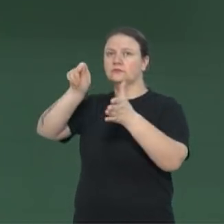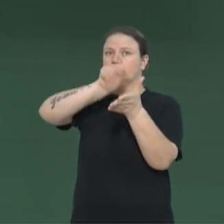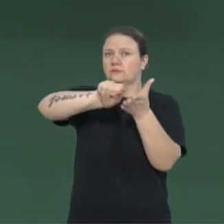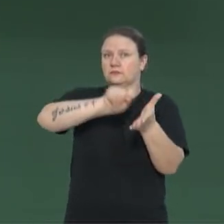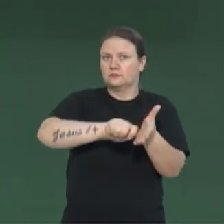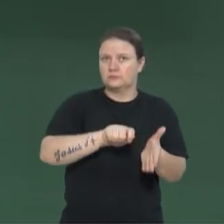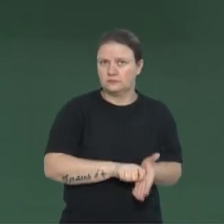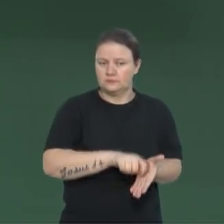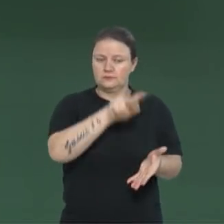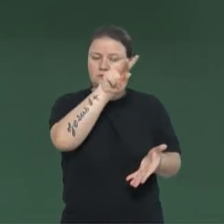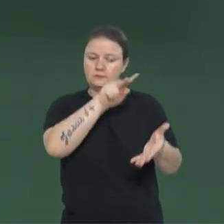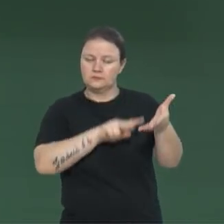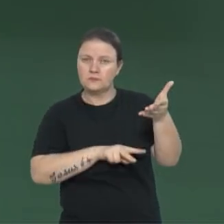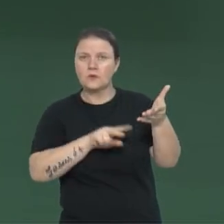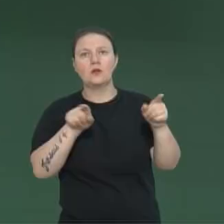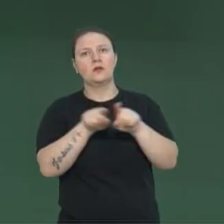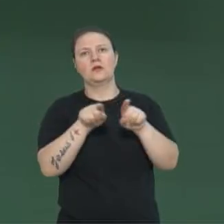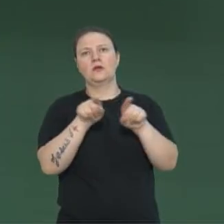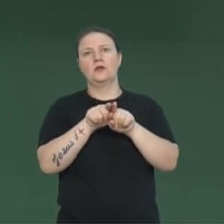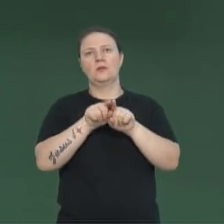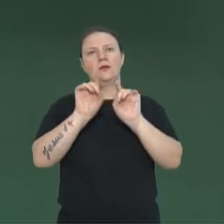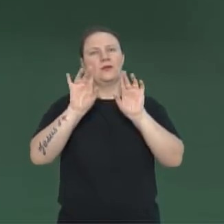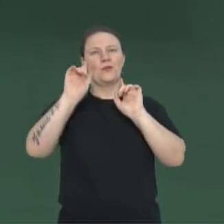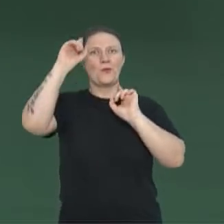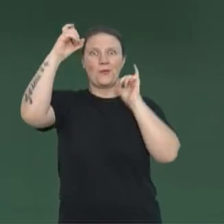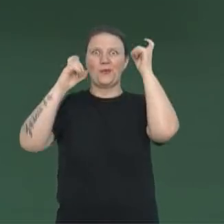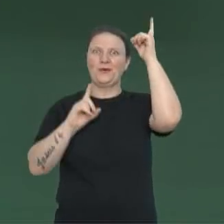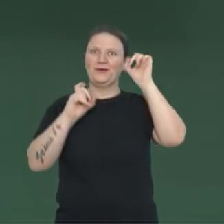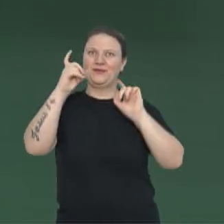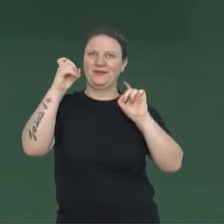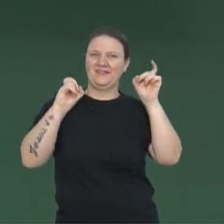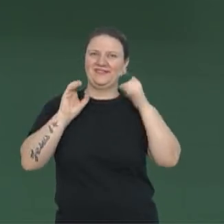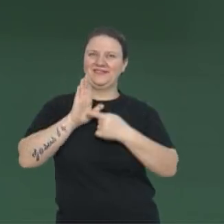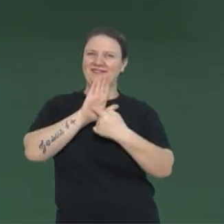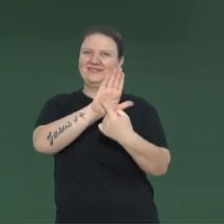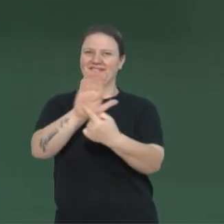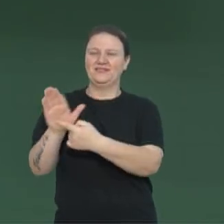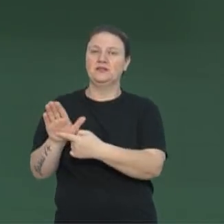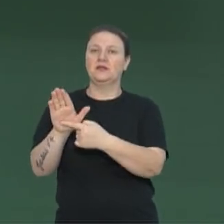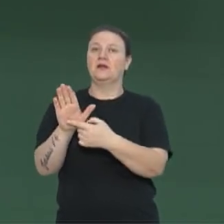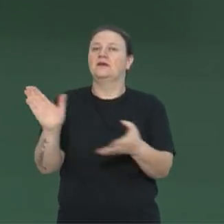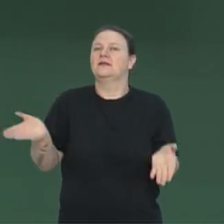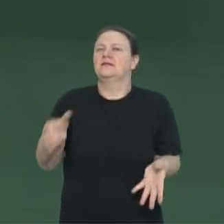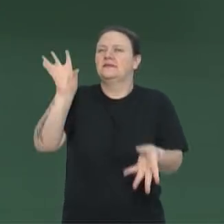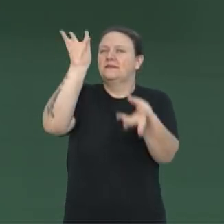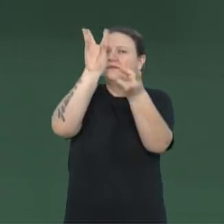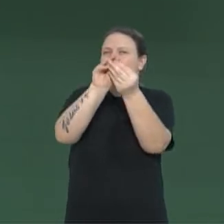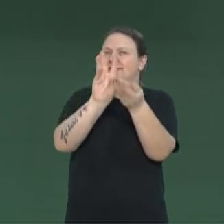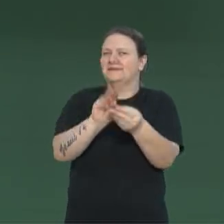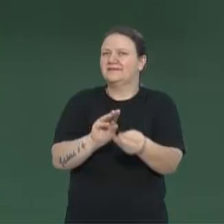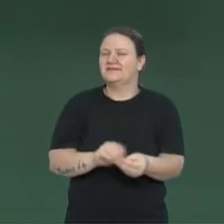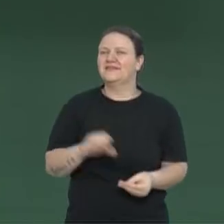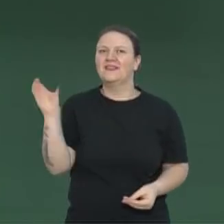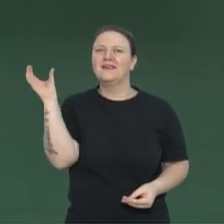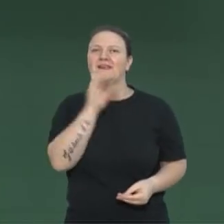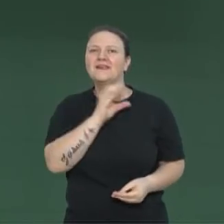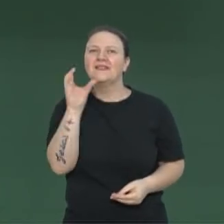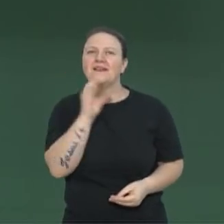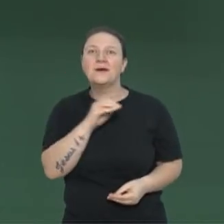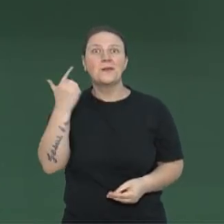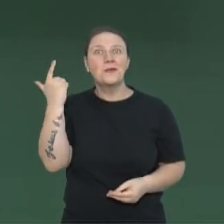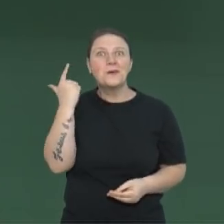não verbal. Tranquilo? Eu acho que para essa revisão aí, essa revisãozinha rápida que a gente fez, vocês